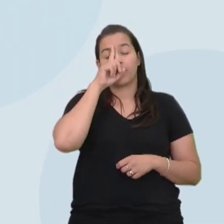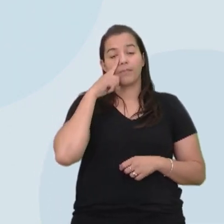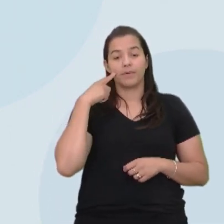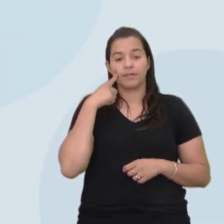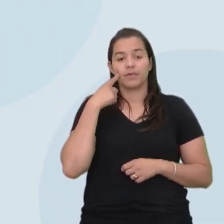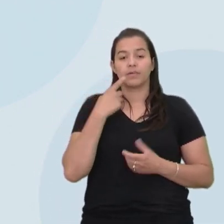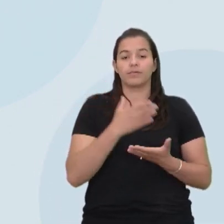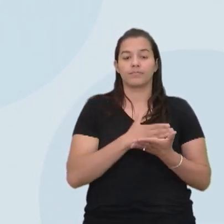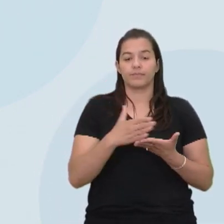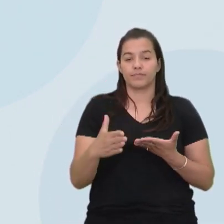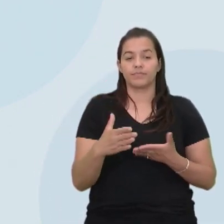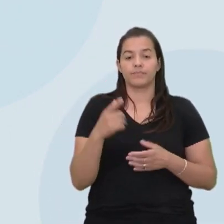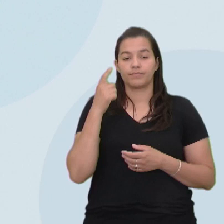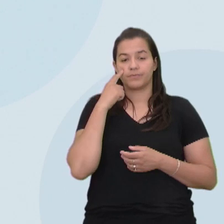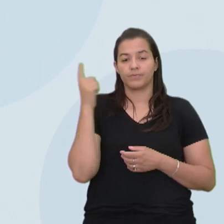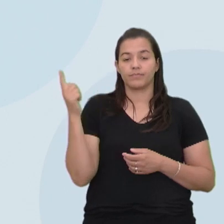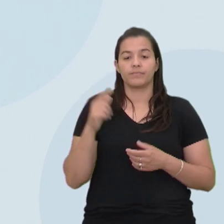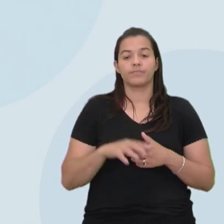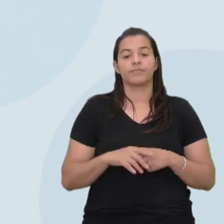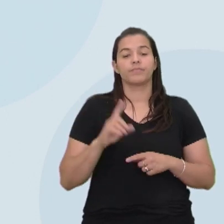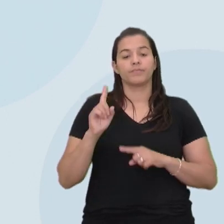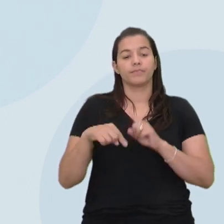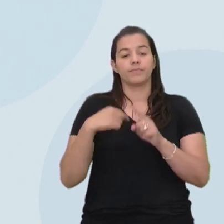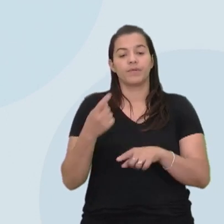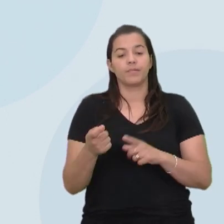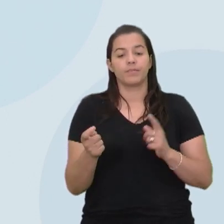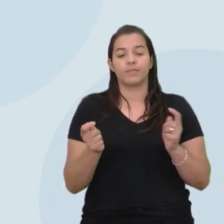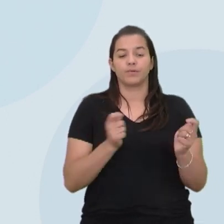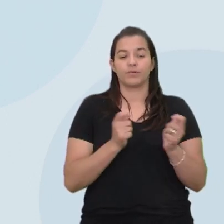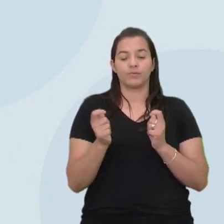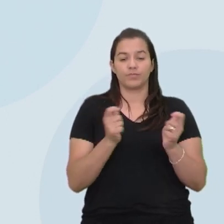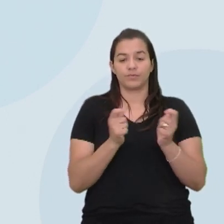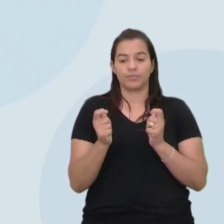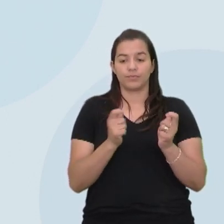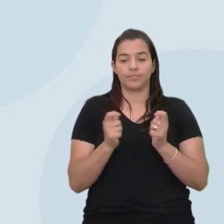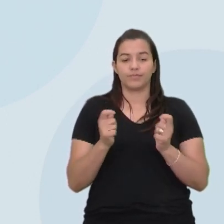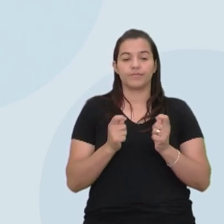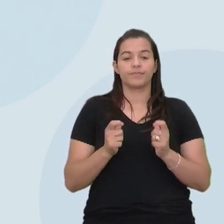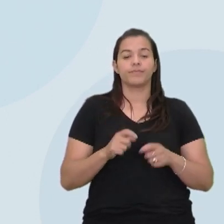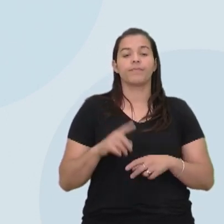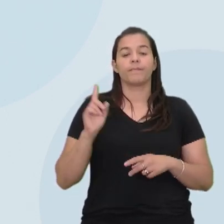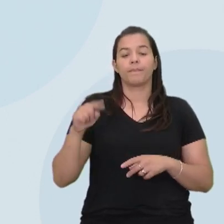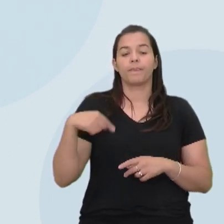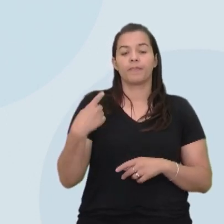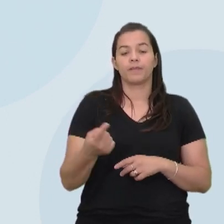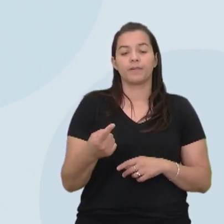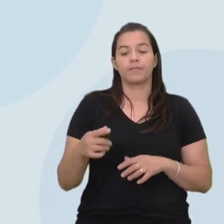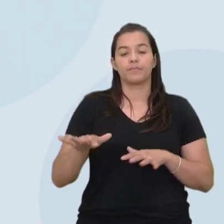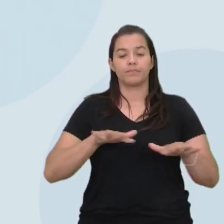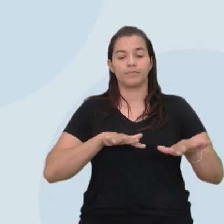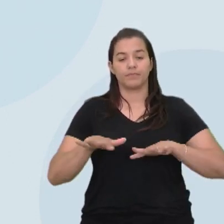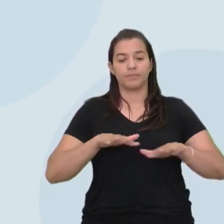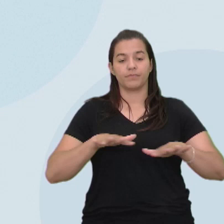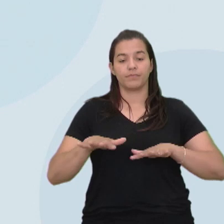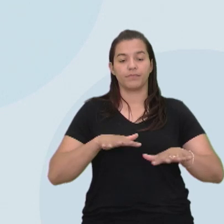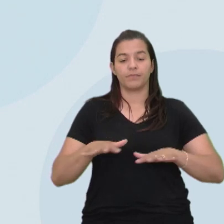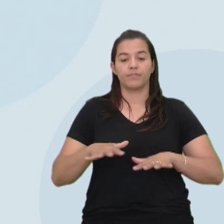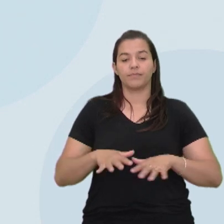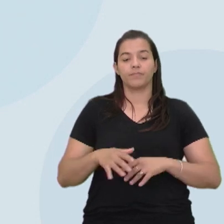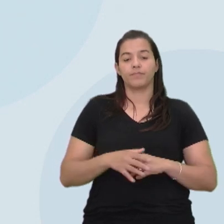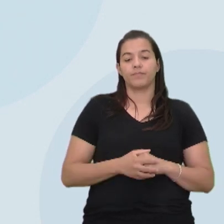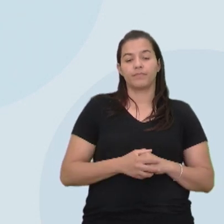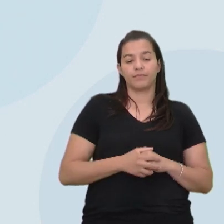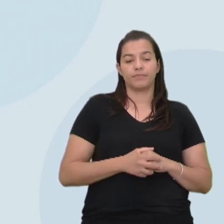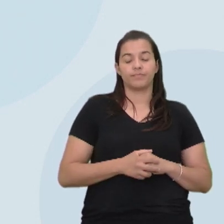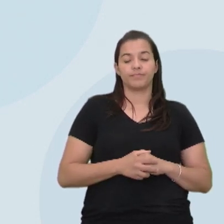que começa, que é esse amarelo. Depois eu tenho o controle, que é o sempre. Depois eu tenho o movimento. Eu tenho 2 de movimento aqui, ó. O